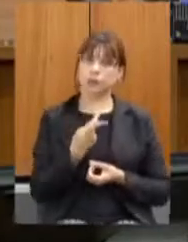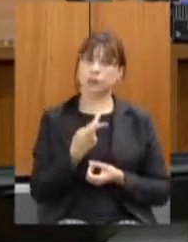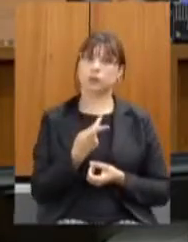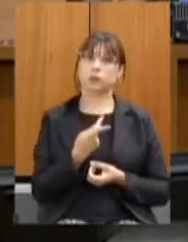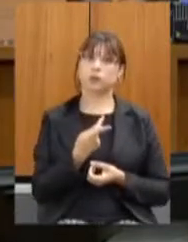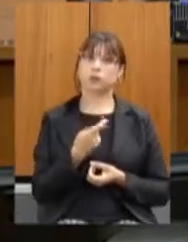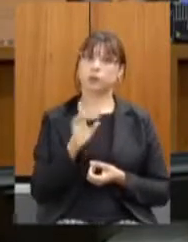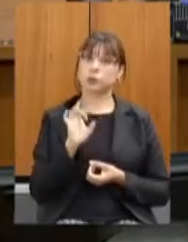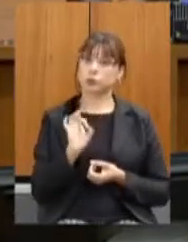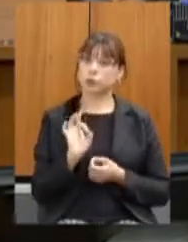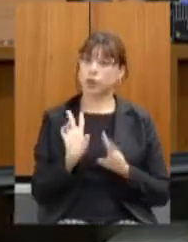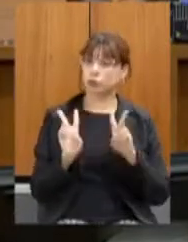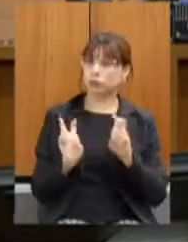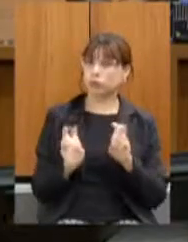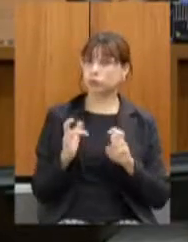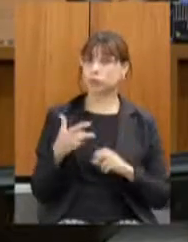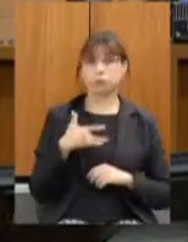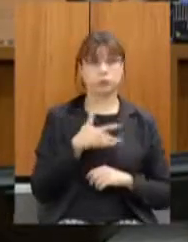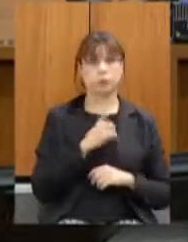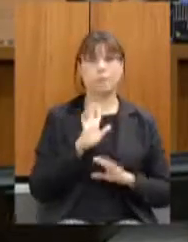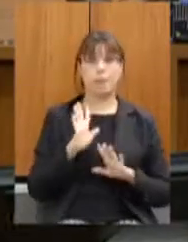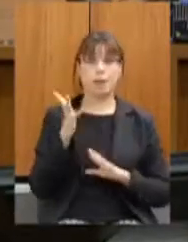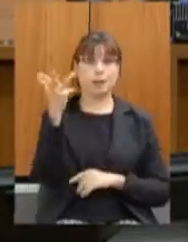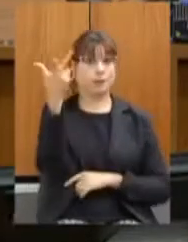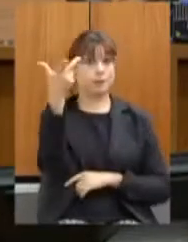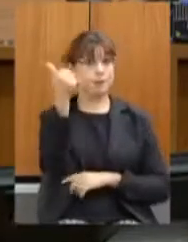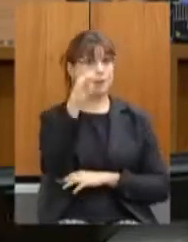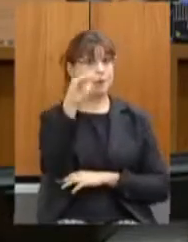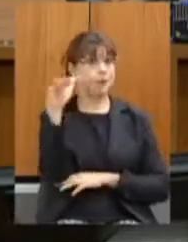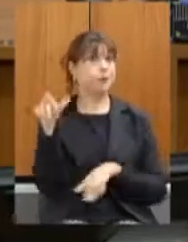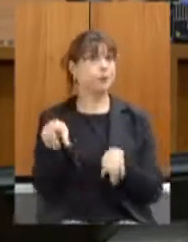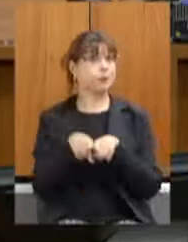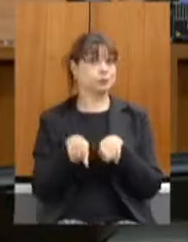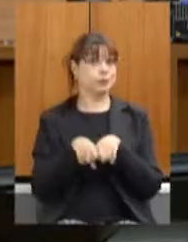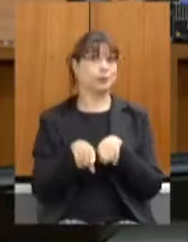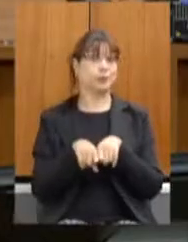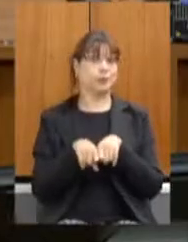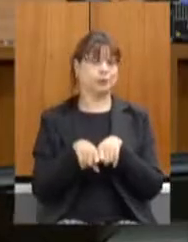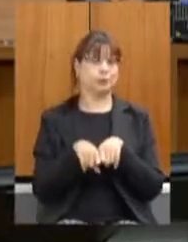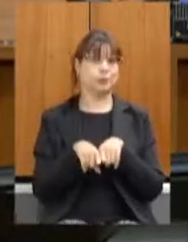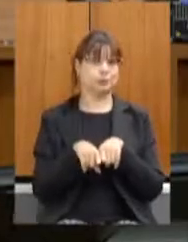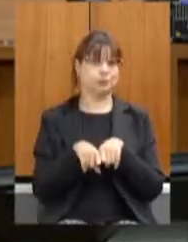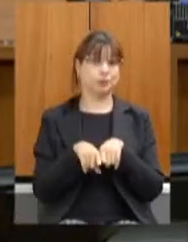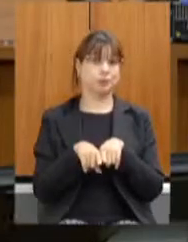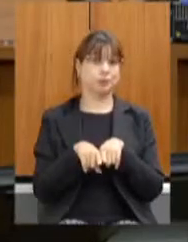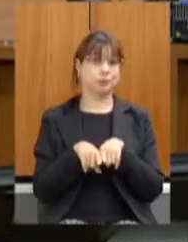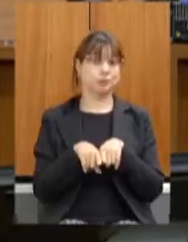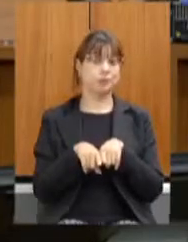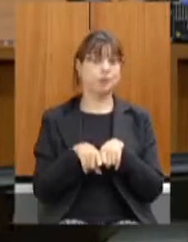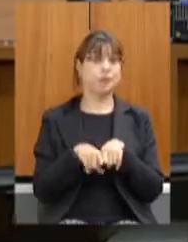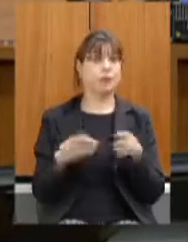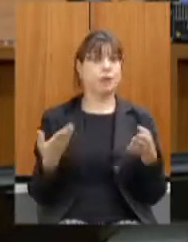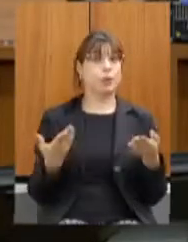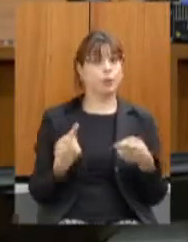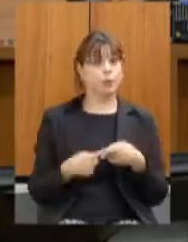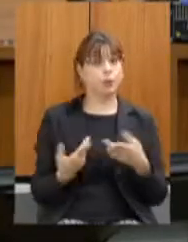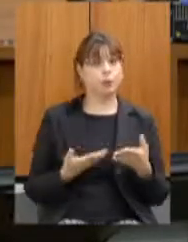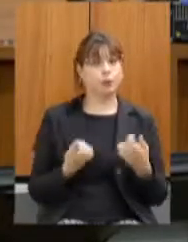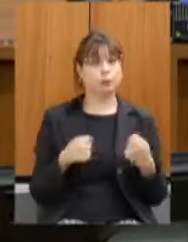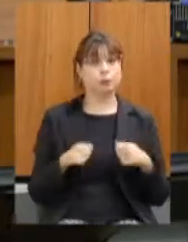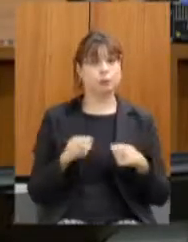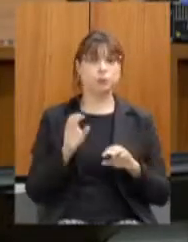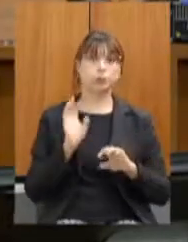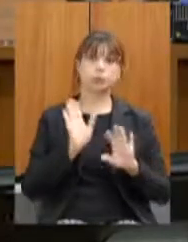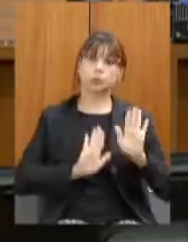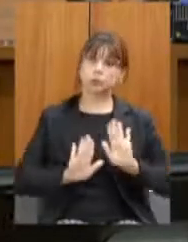somente sobre saúde Falamos também do meio ambiente e vemos um momento ainda de cuidados né